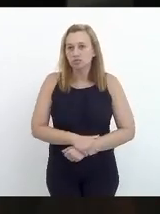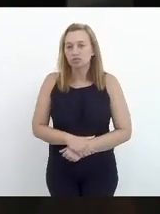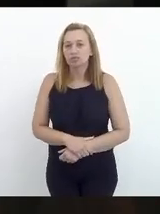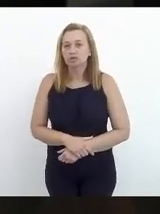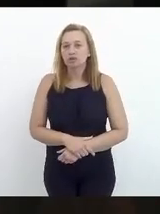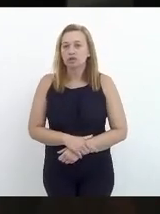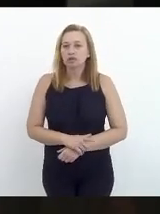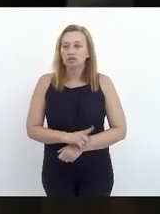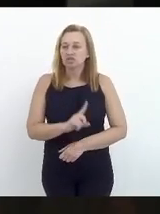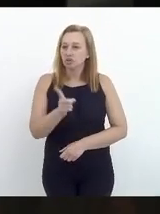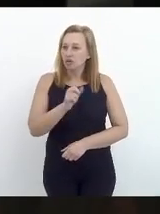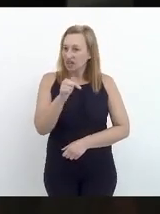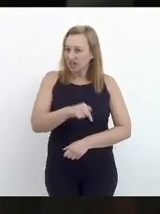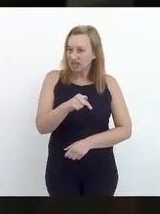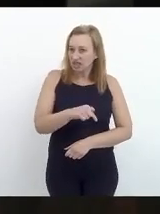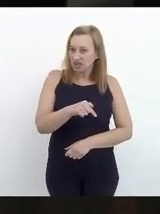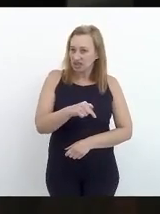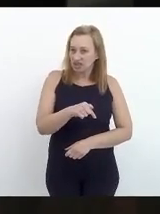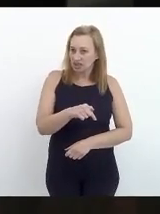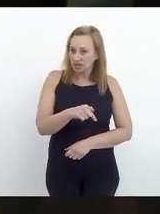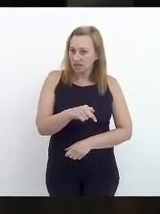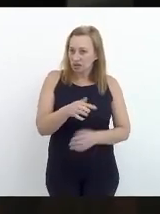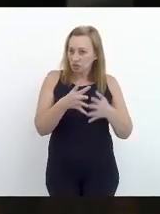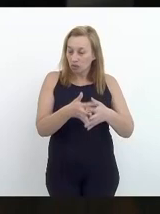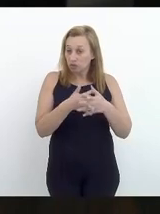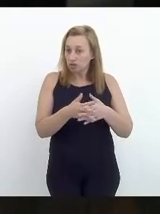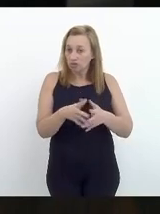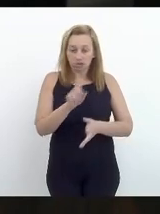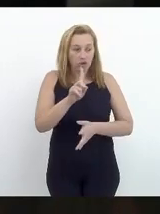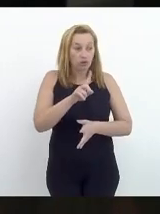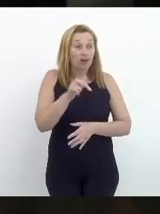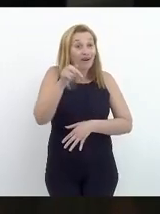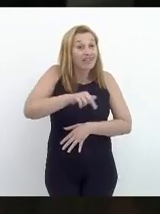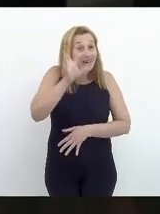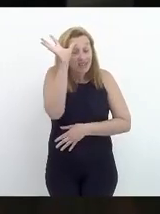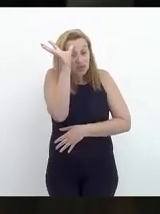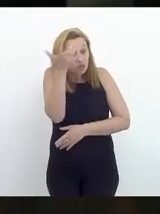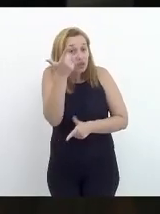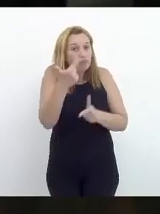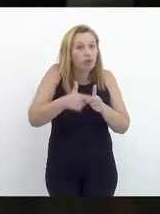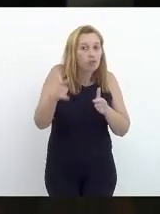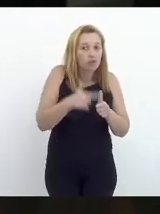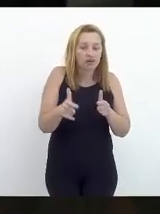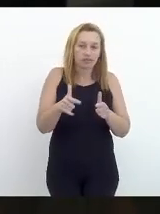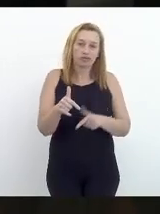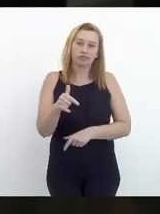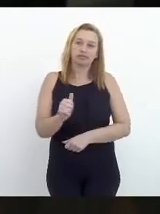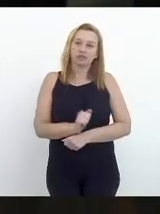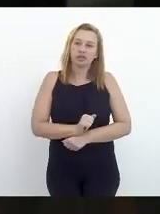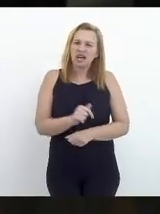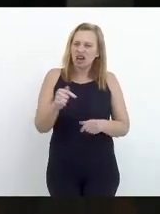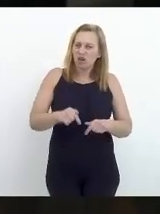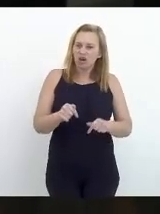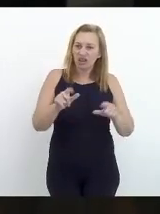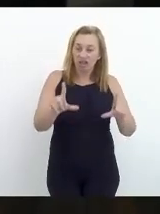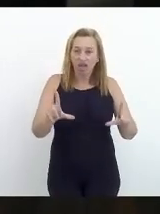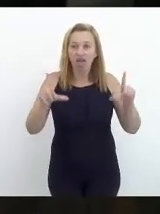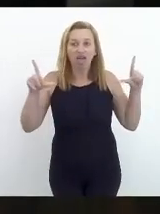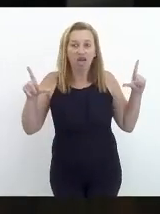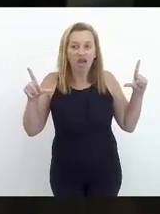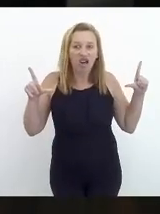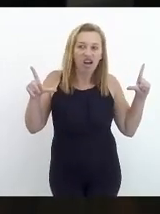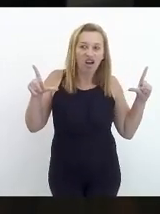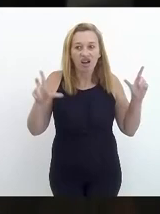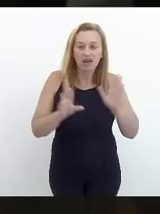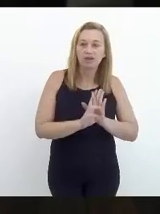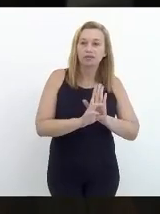Não é aqui que tem tempo obscuro. Aqui é para resolver o problema, foi isso que nós fizemos. Agora aqui não vai ser palco para nenhum